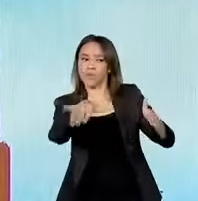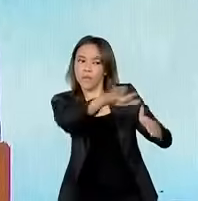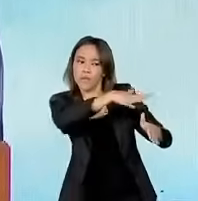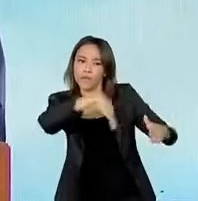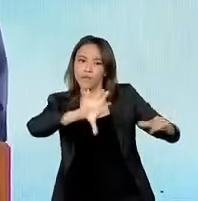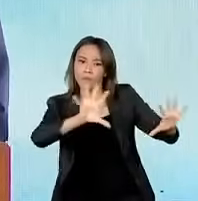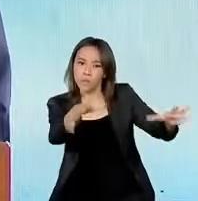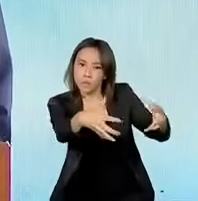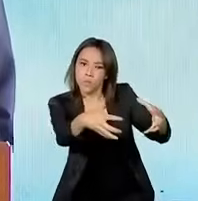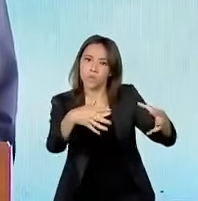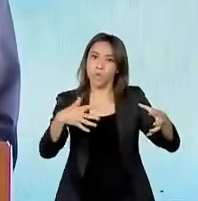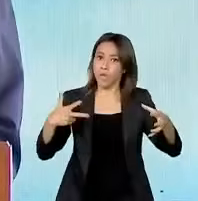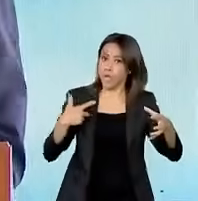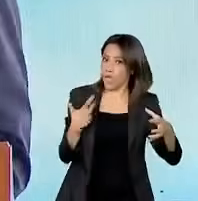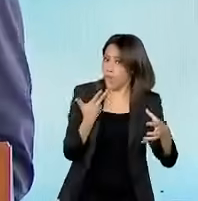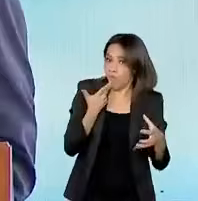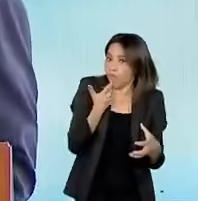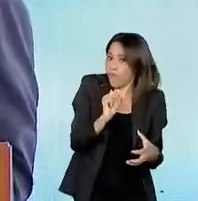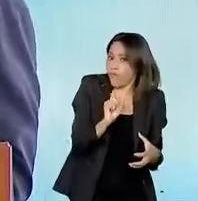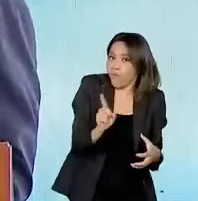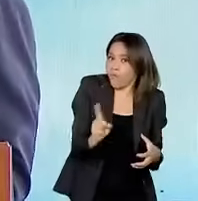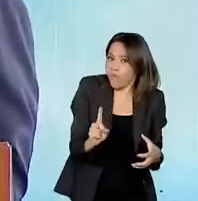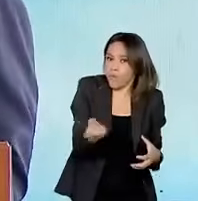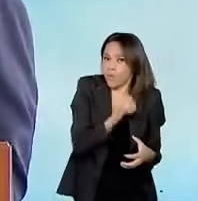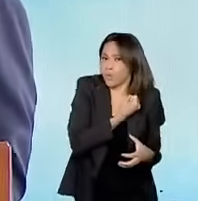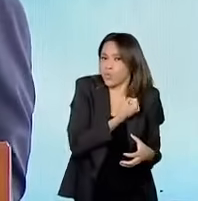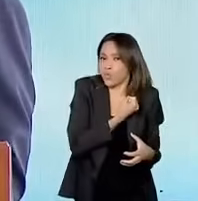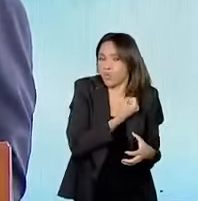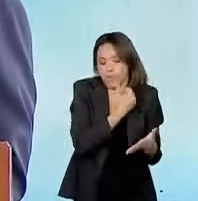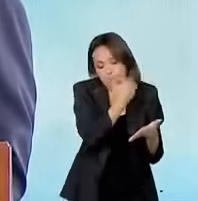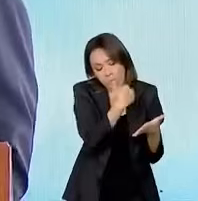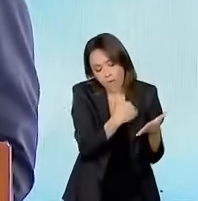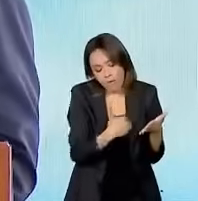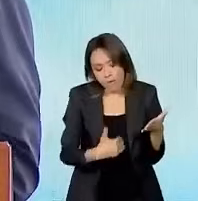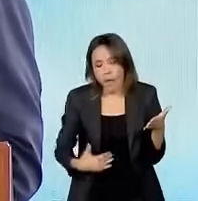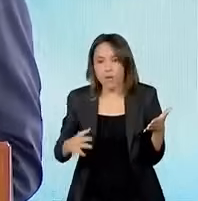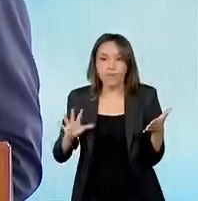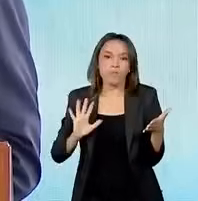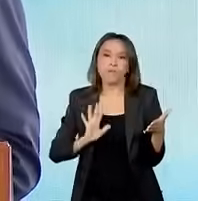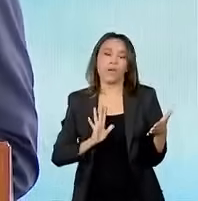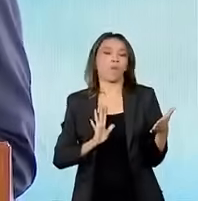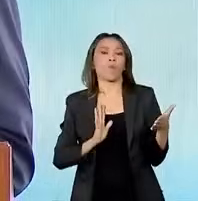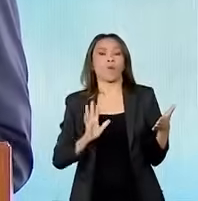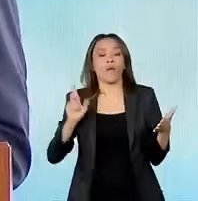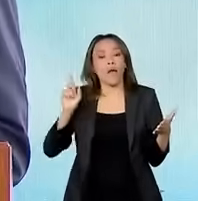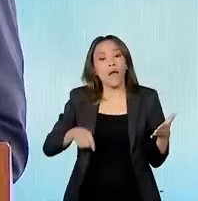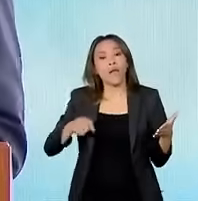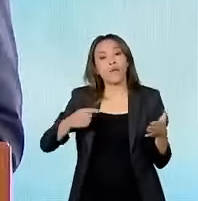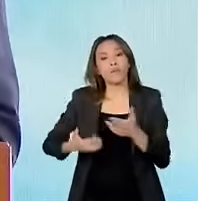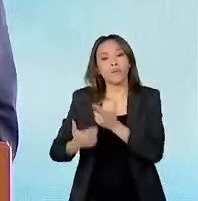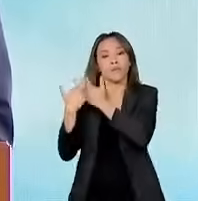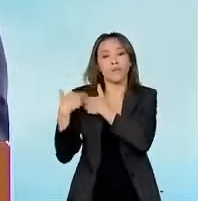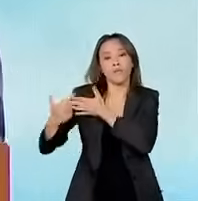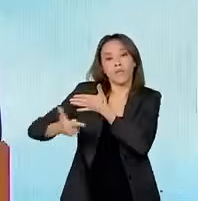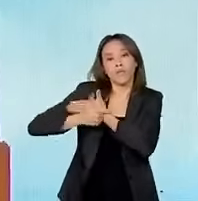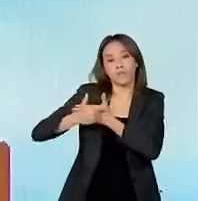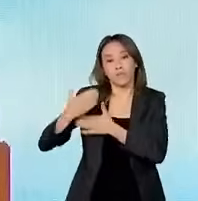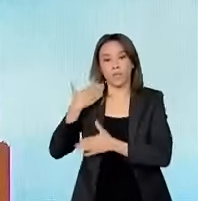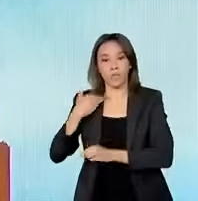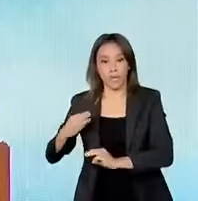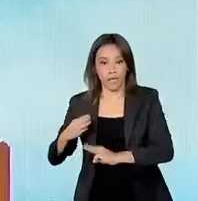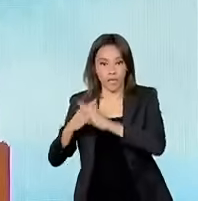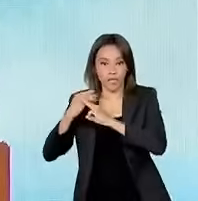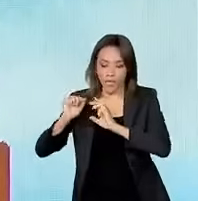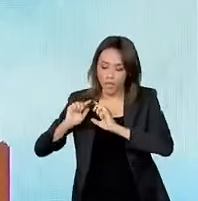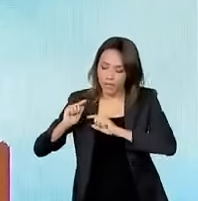Jader que não iria falar dos números, até porque o papel da Caixa é um papel de executor das políticas de governo e, nesse caso específico,